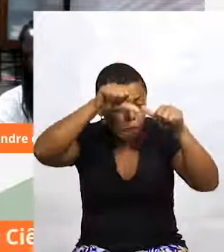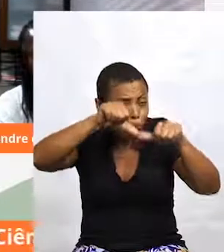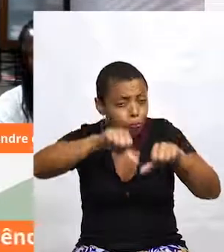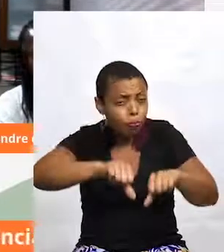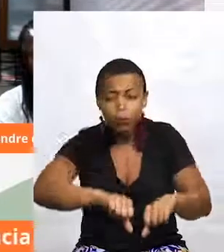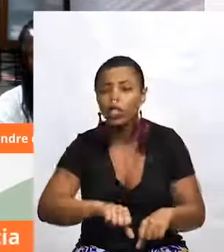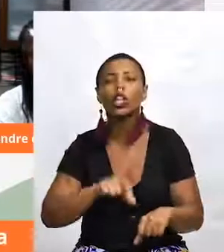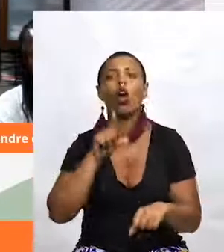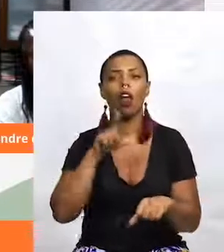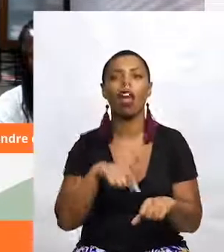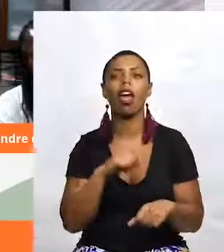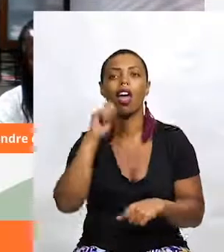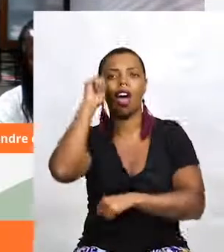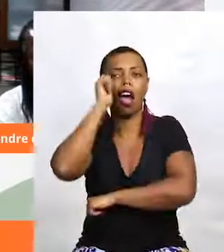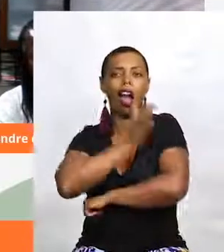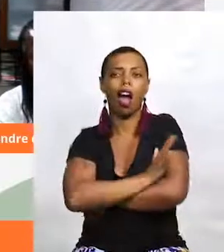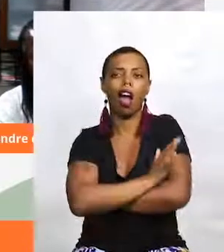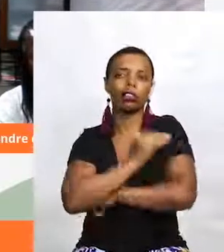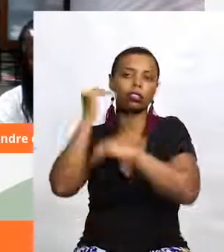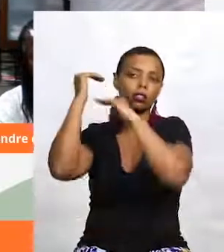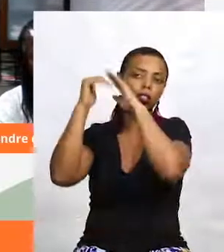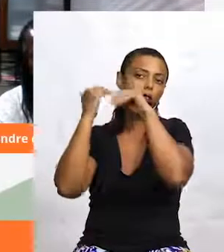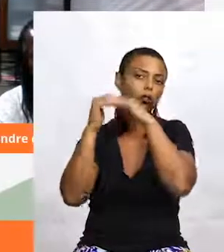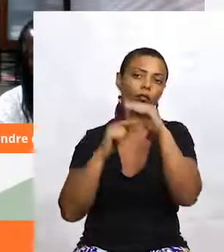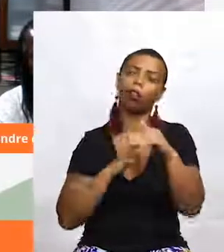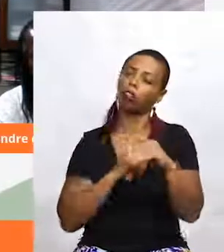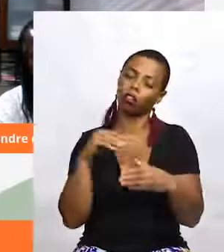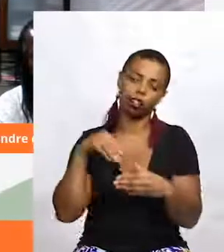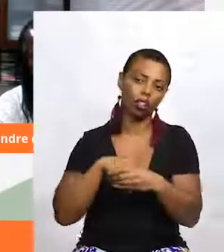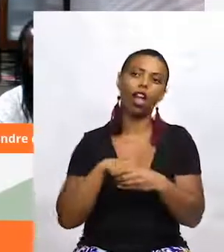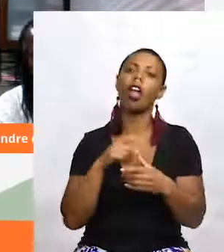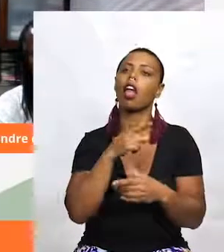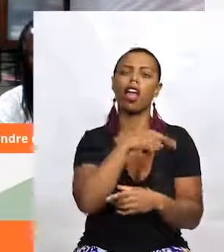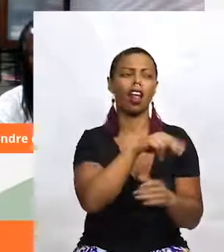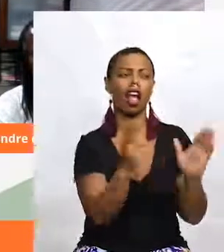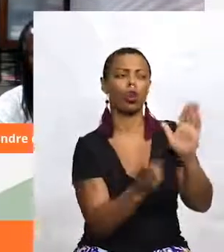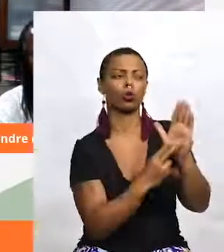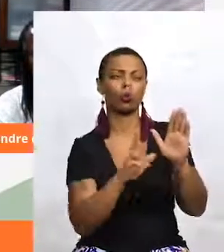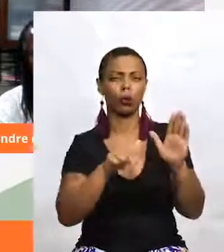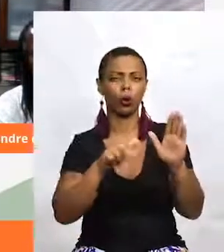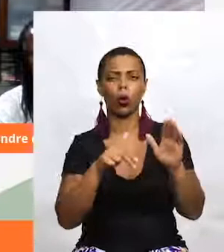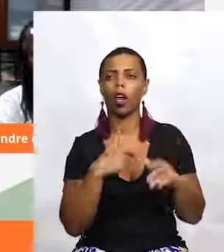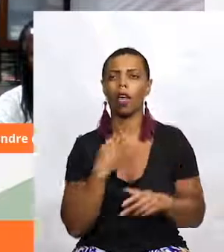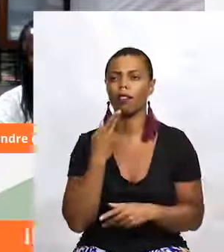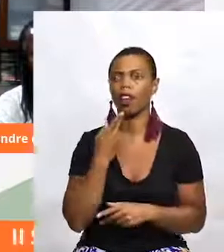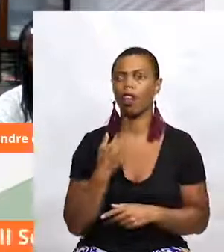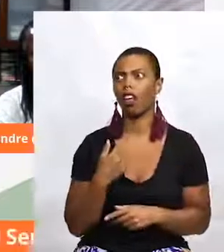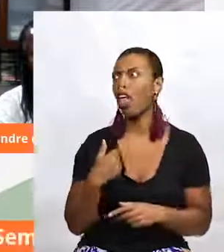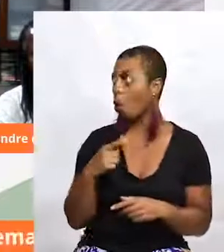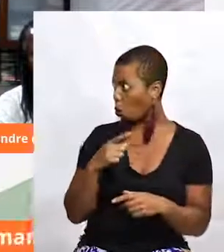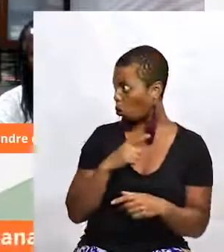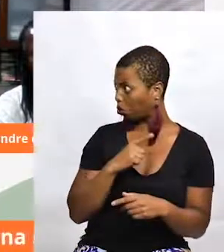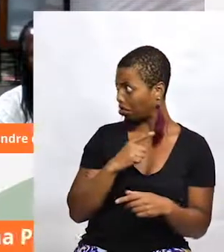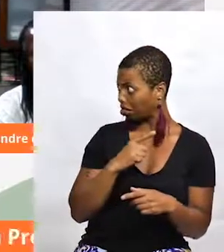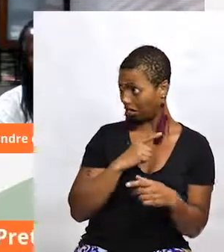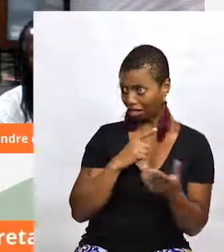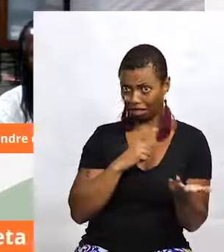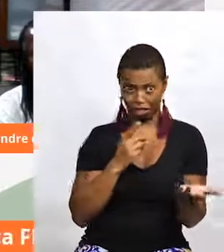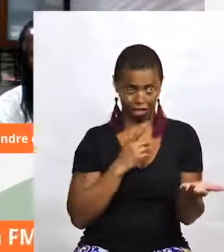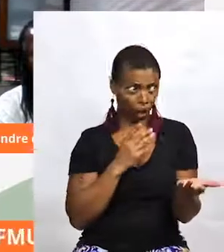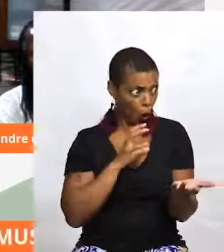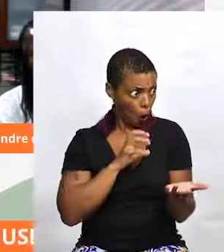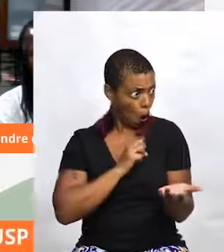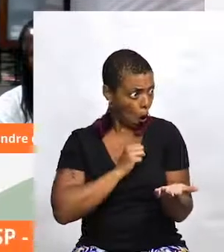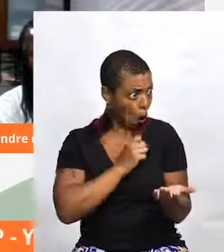racismo estrutural embutido, né? Eles não admitem, não, eu não estou. Eu tenho até amigo, eu até